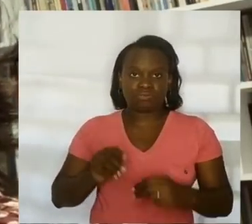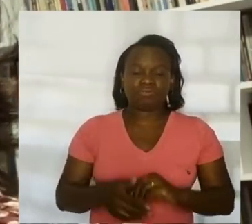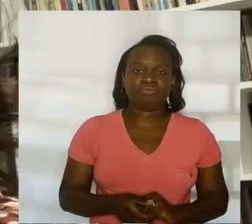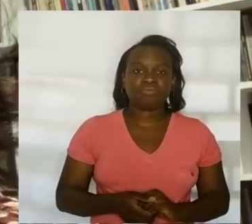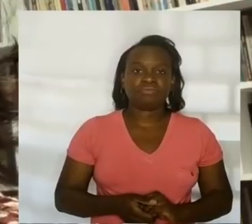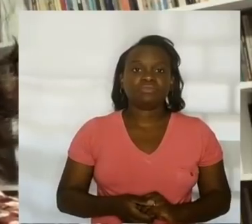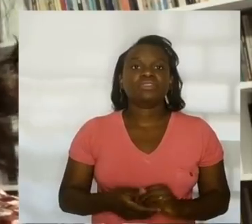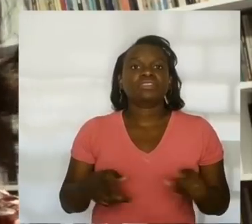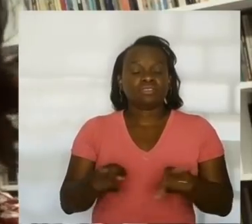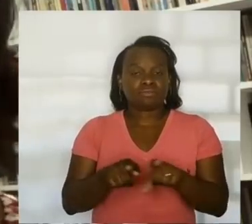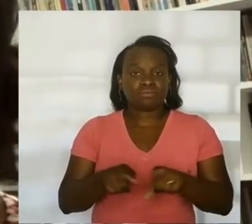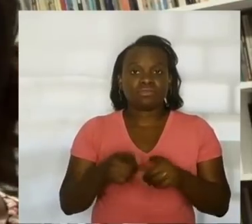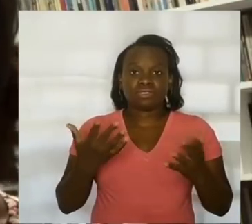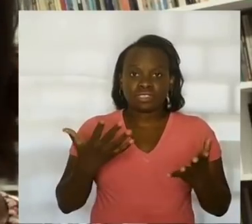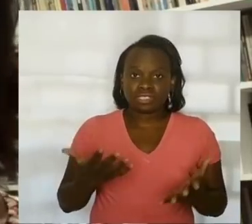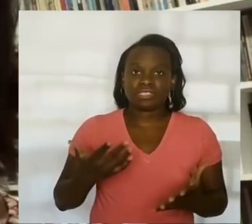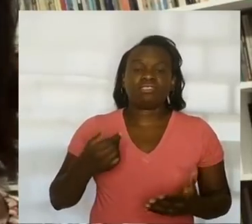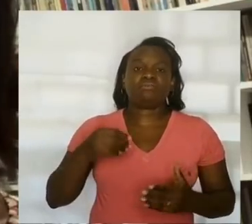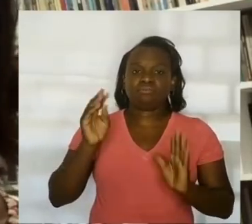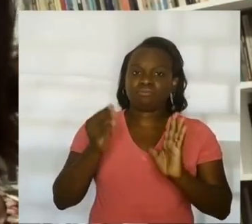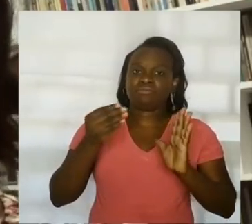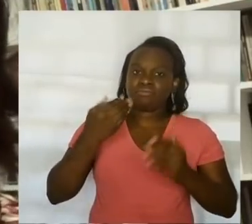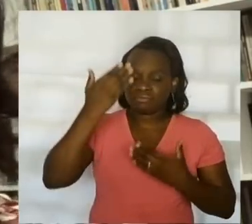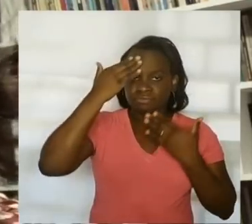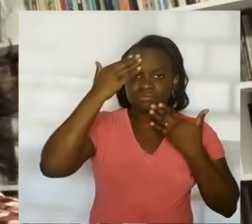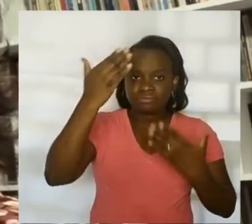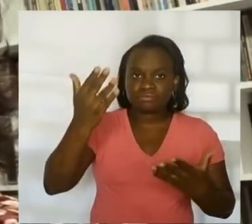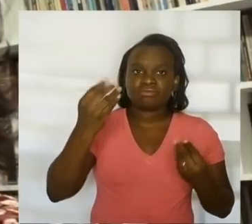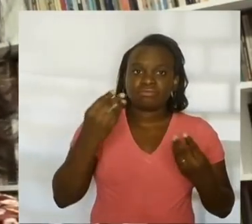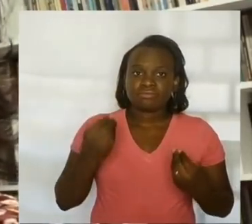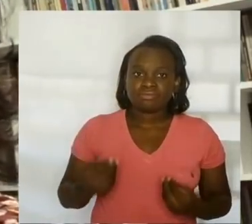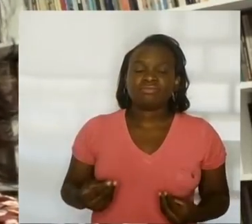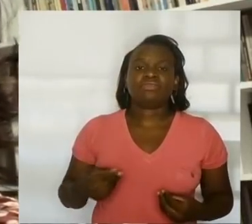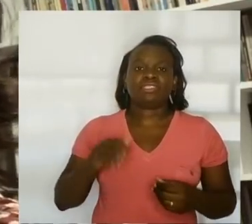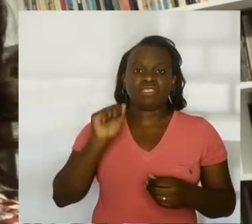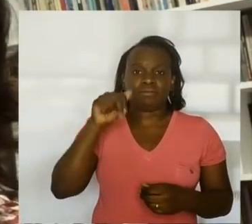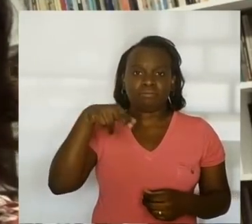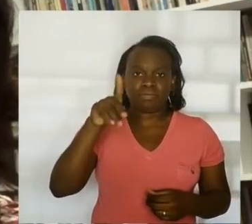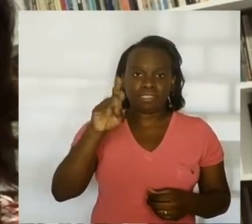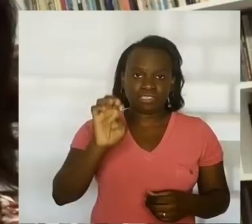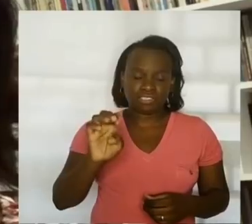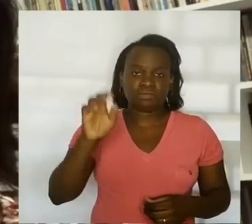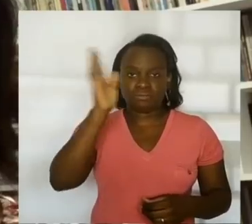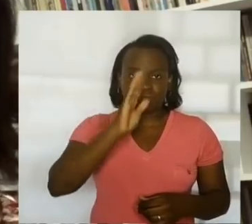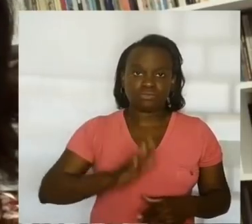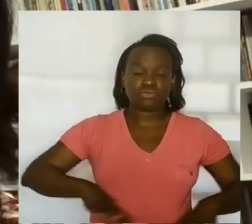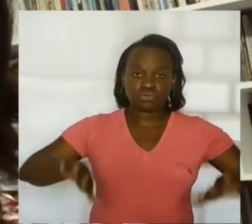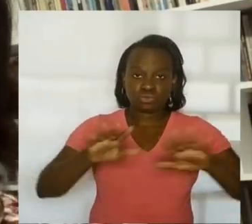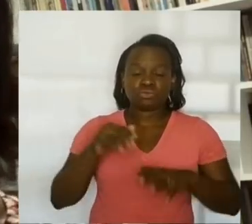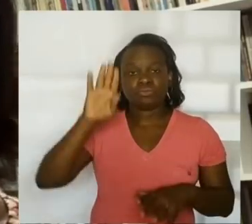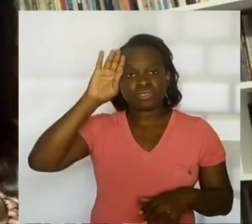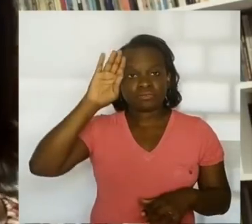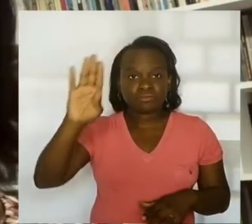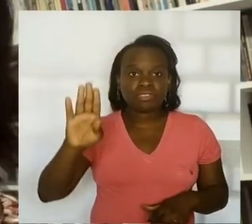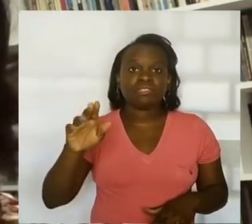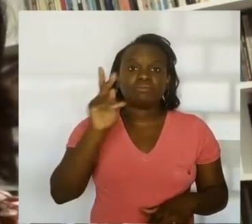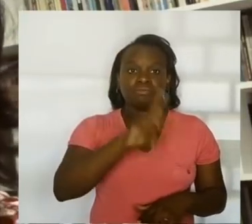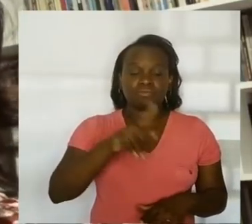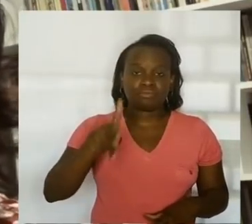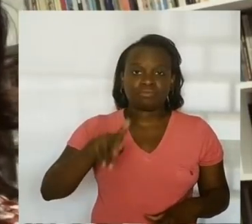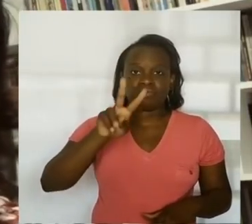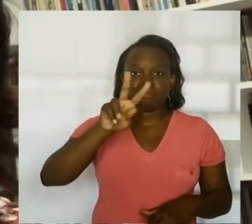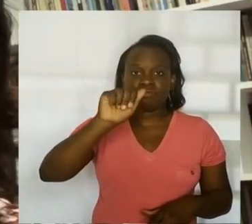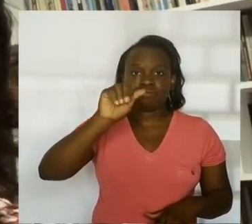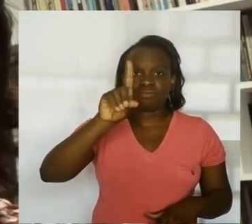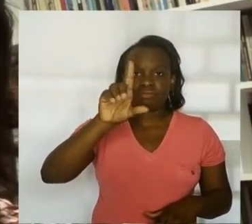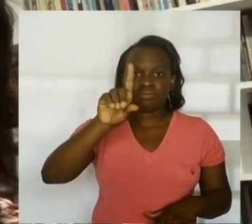virtual. Quero também registrar nossos agradecimentos à diretoria da AMPED Nacional, em especial à